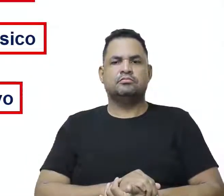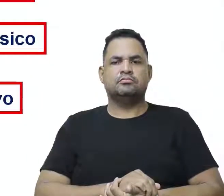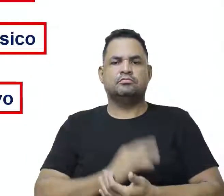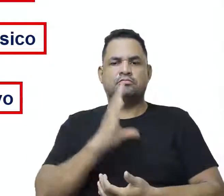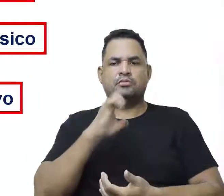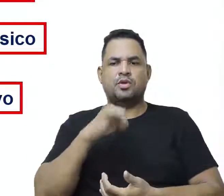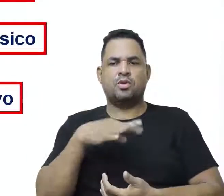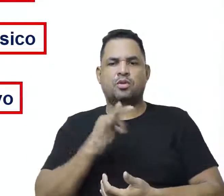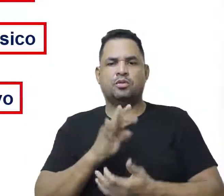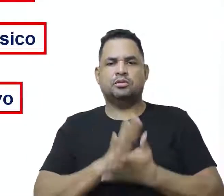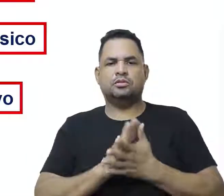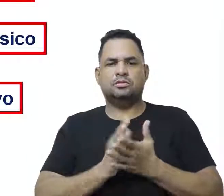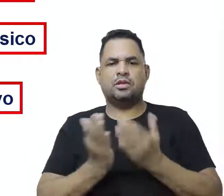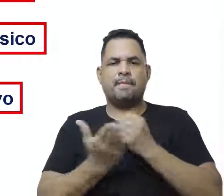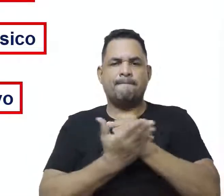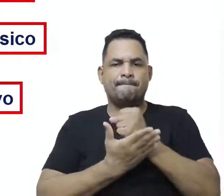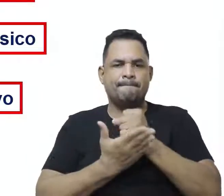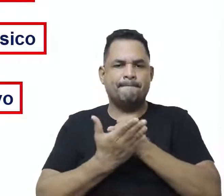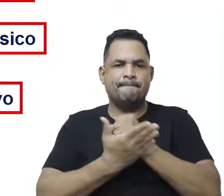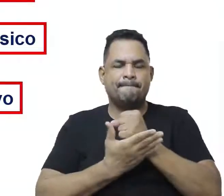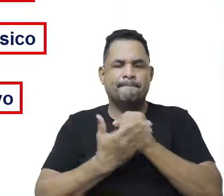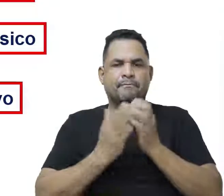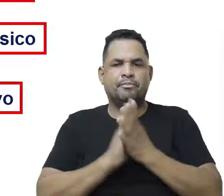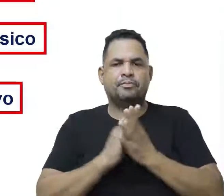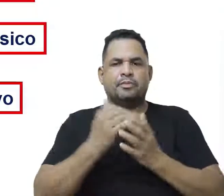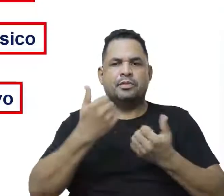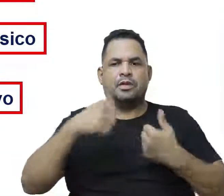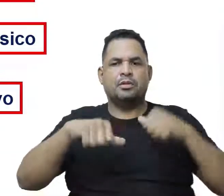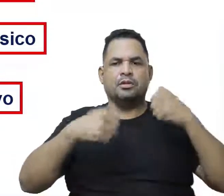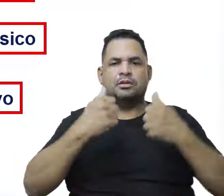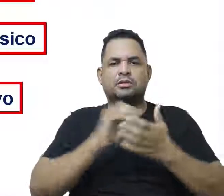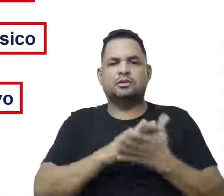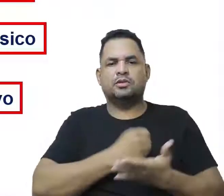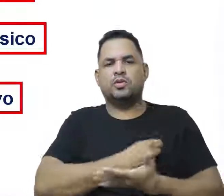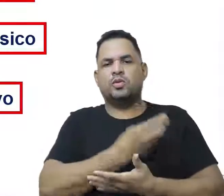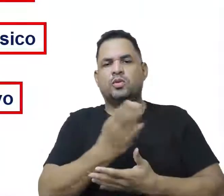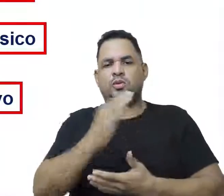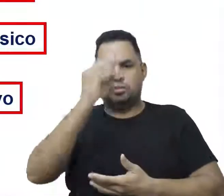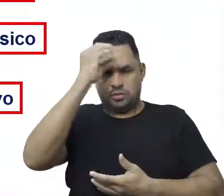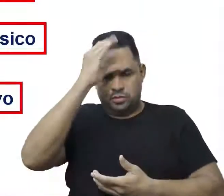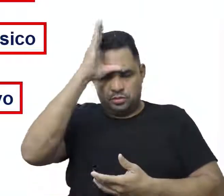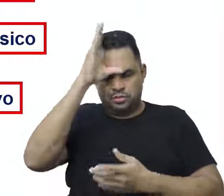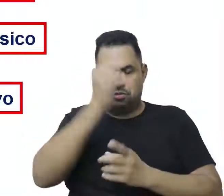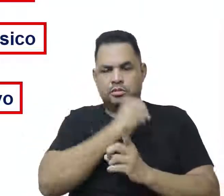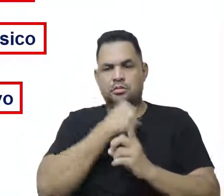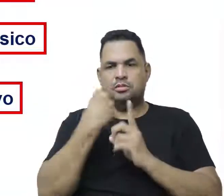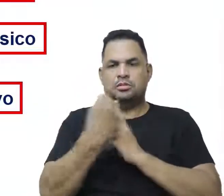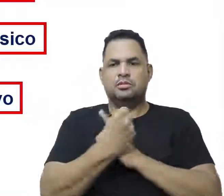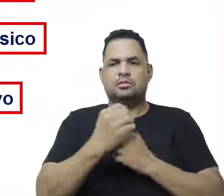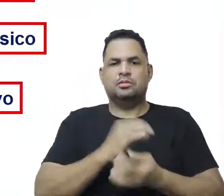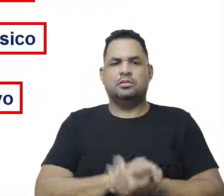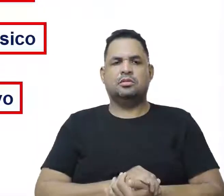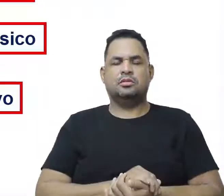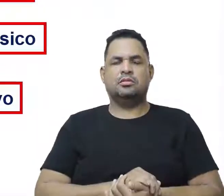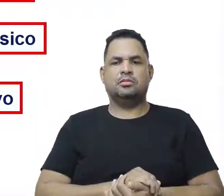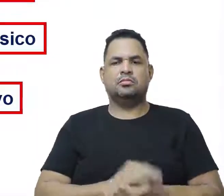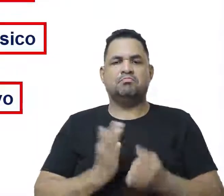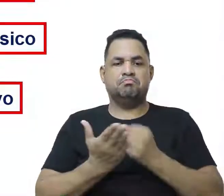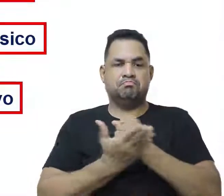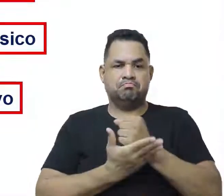cont o progresso ele se fundamenta na qualidade na quantidade de conhecimentos a sociedade